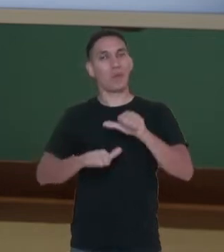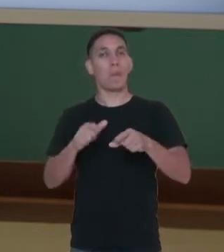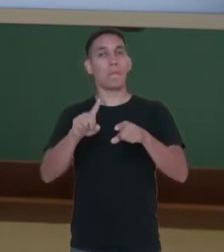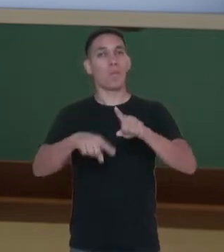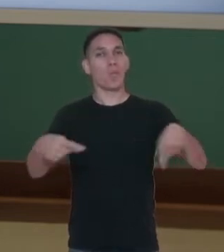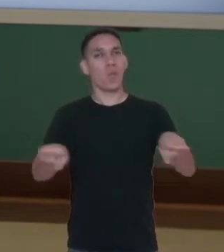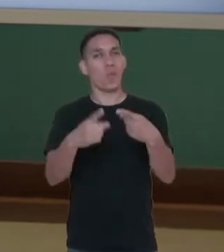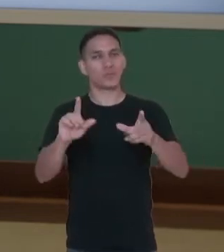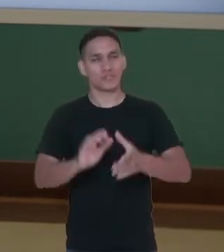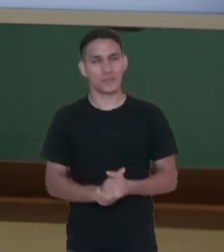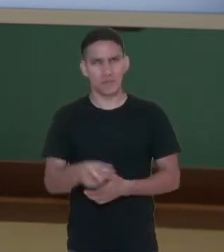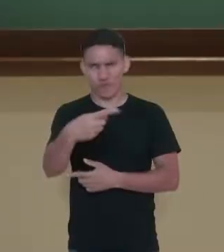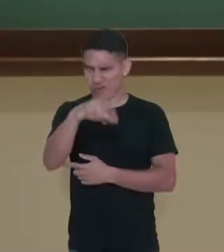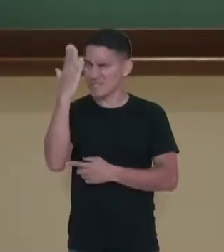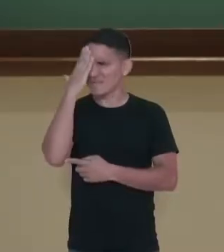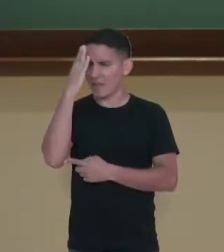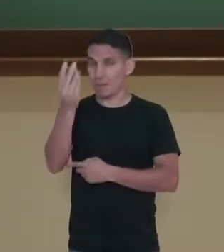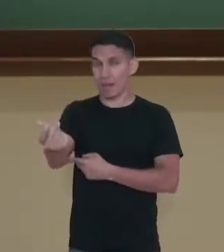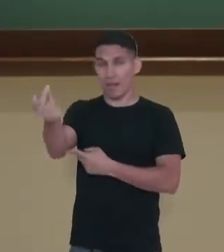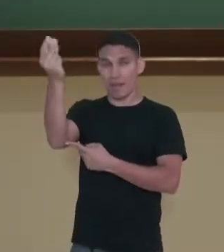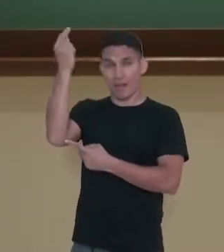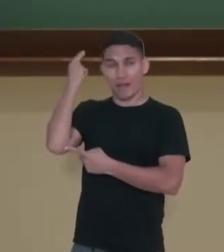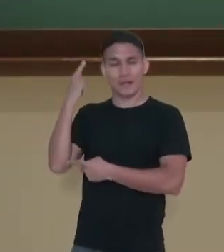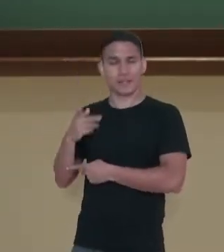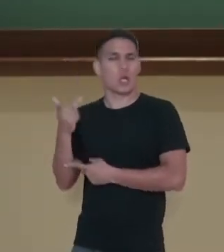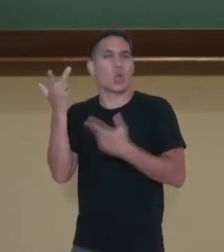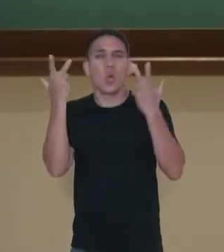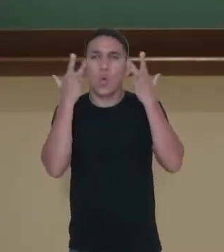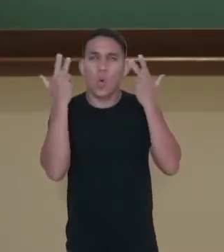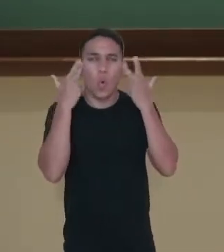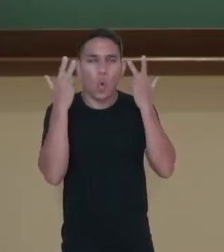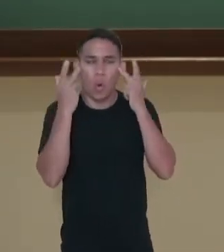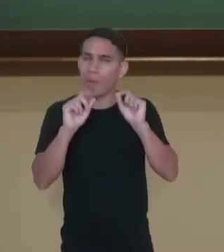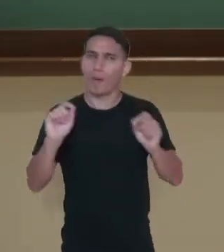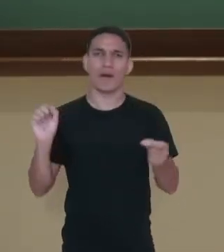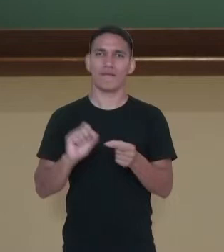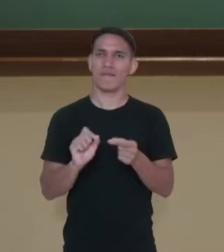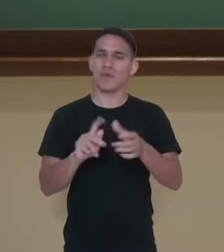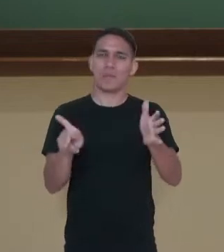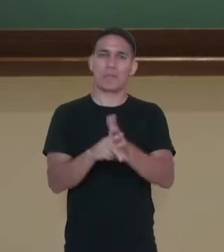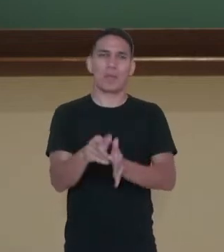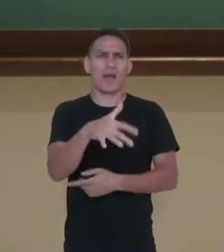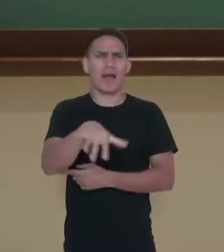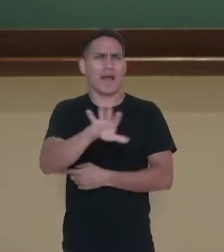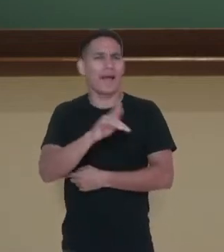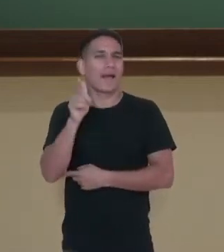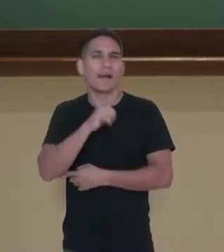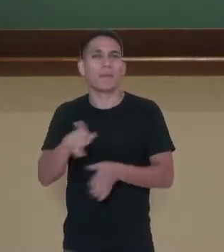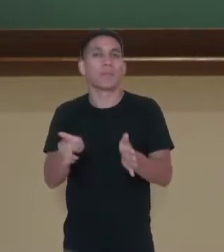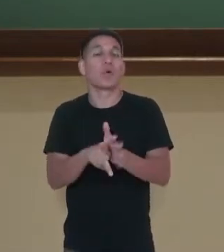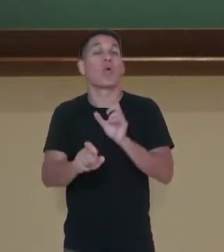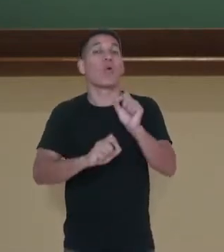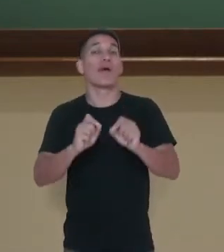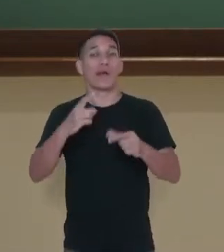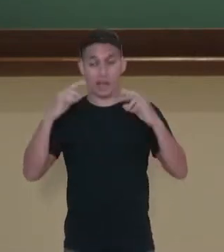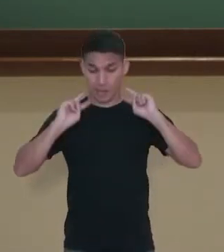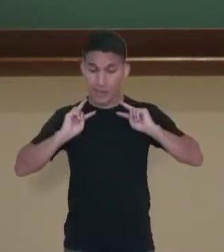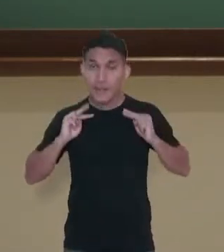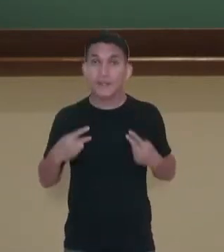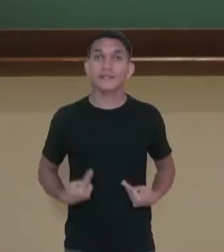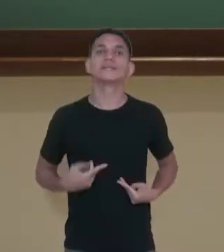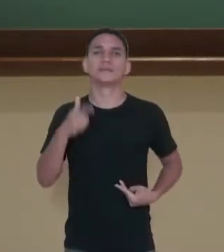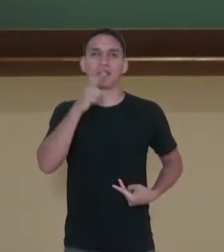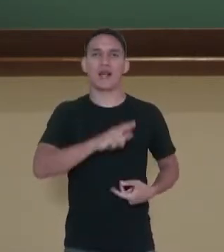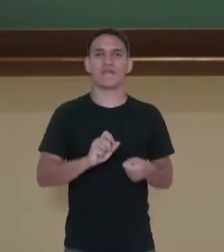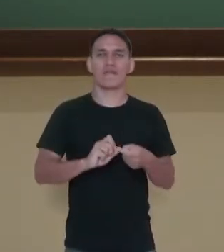Você sabia que nos tempos primitivos era comum, isso era parte do cotidiano do ser humano,